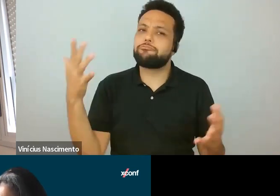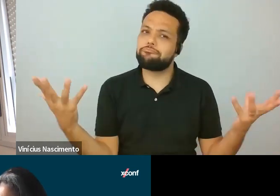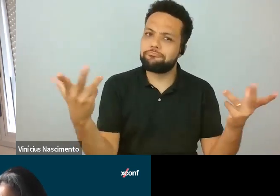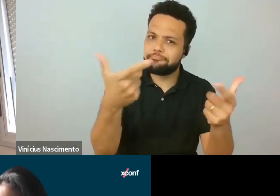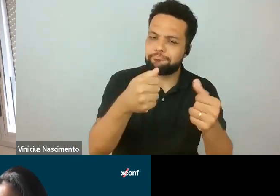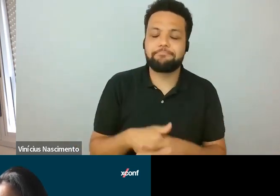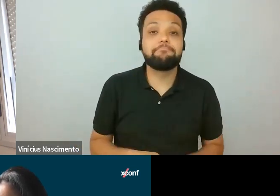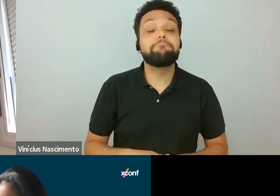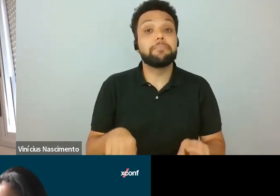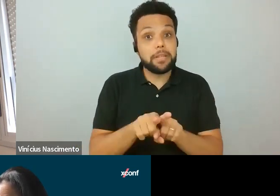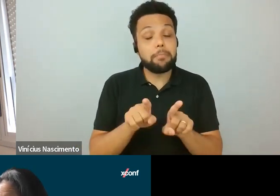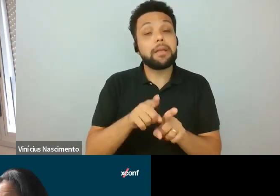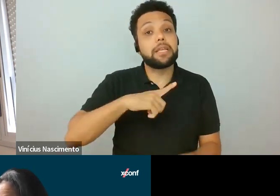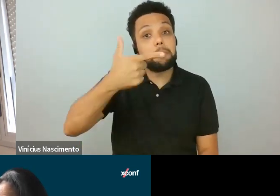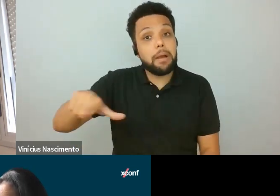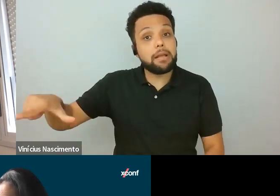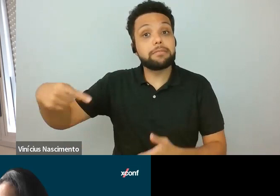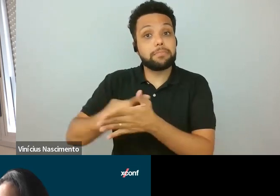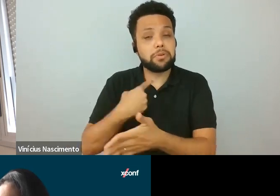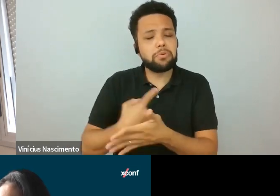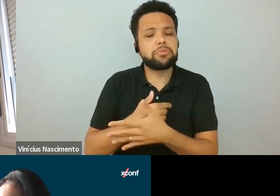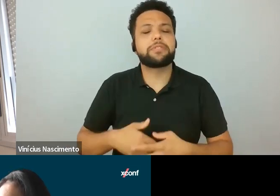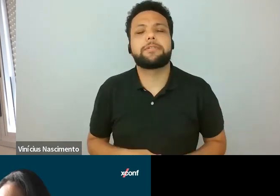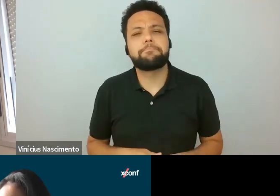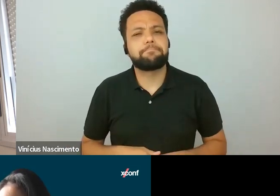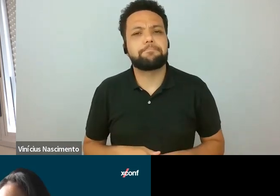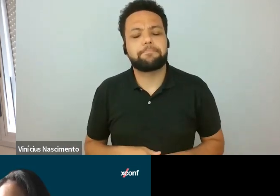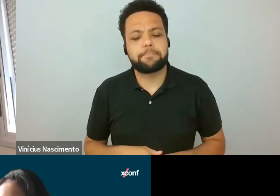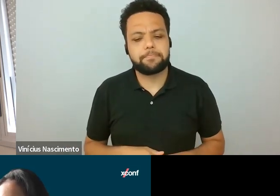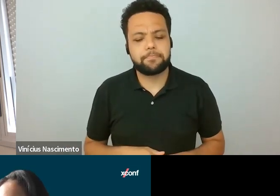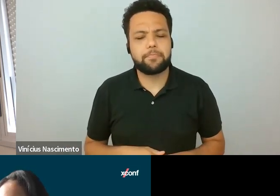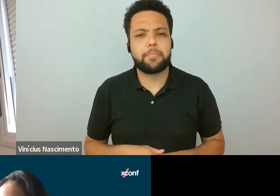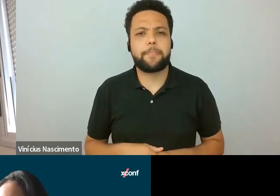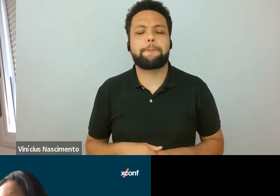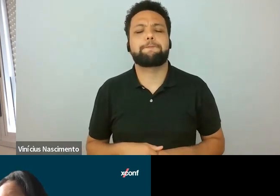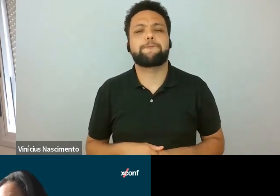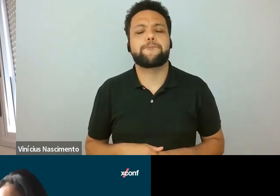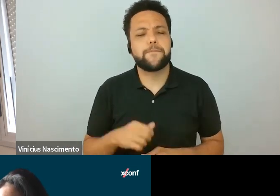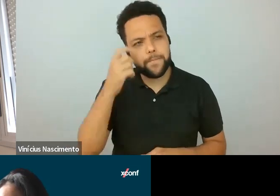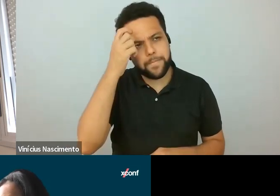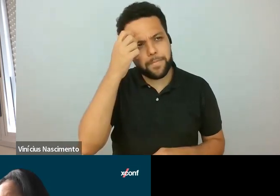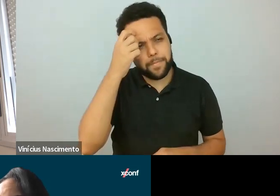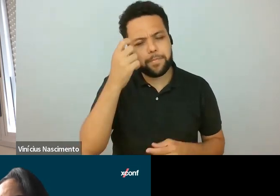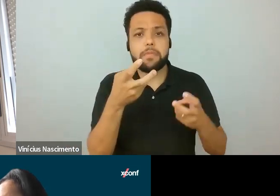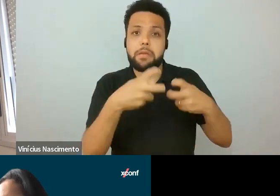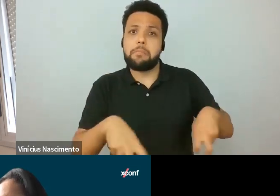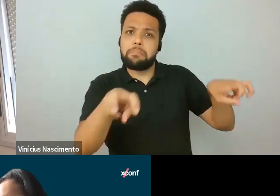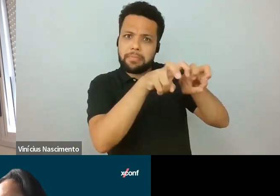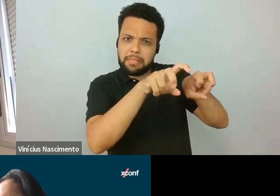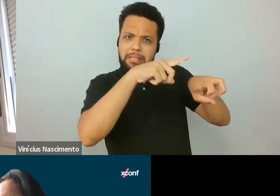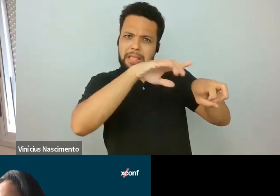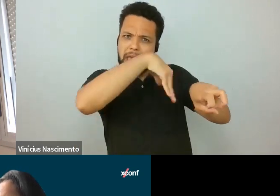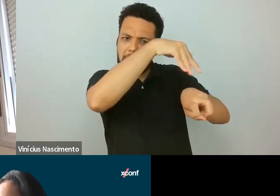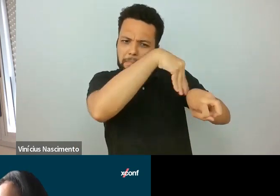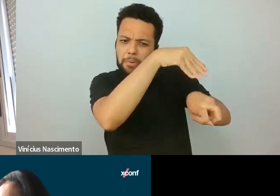mais perguntas. Como otimizar o tempo de pareamento quando é necessário fazer debug? É um momento que,